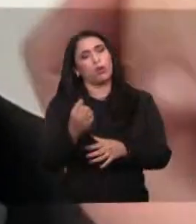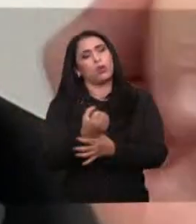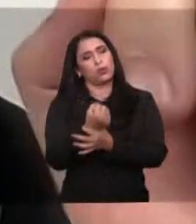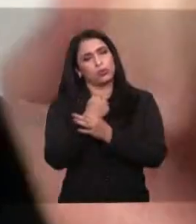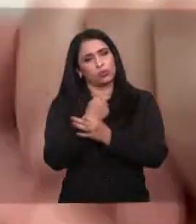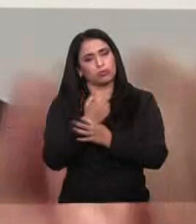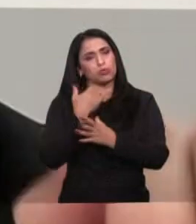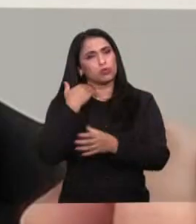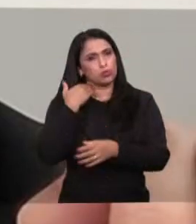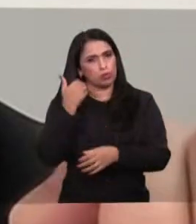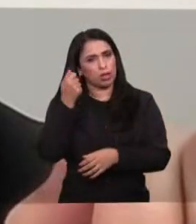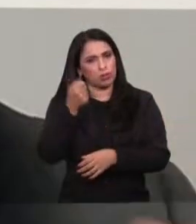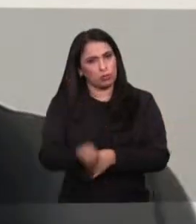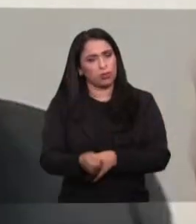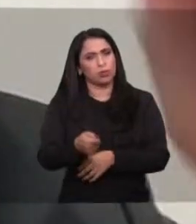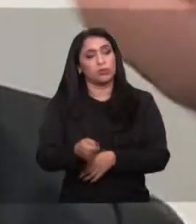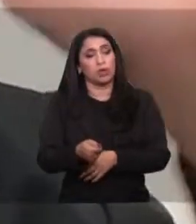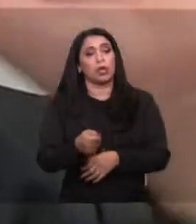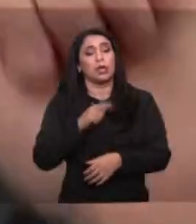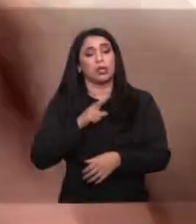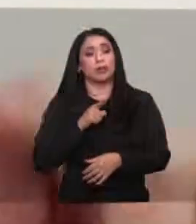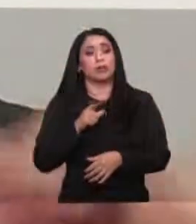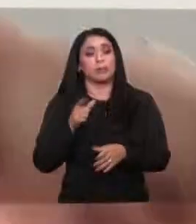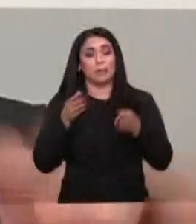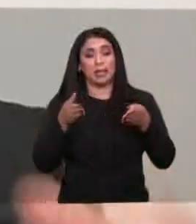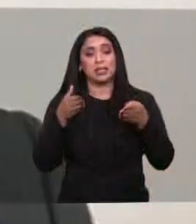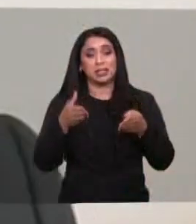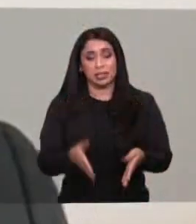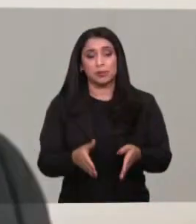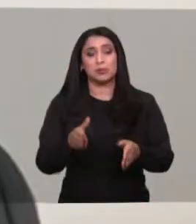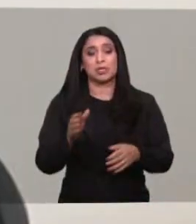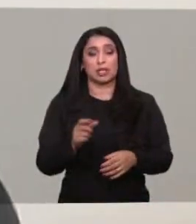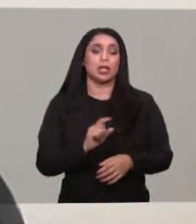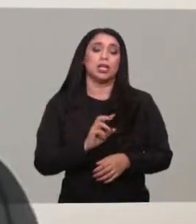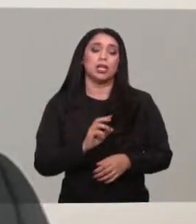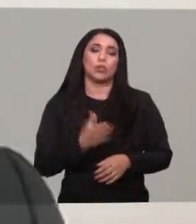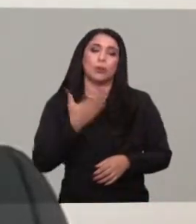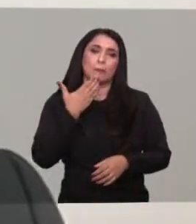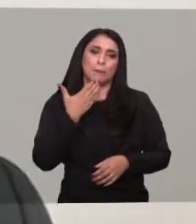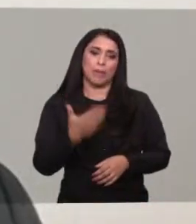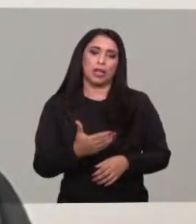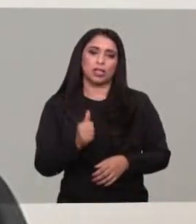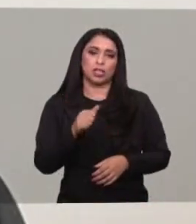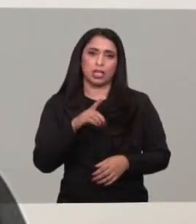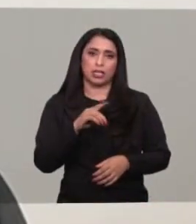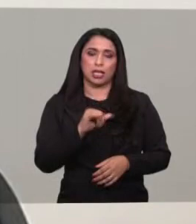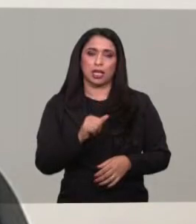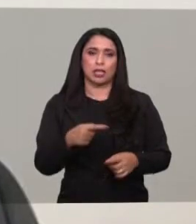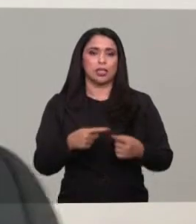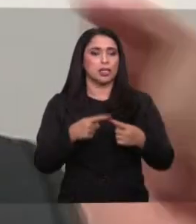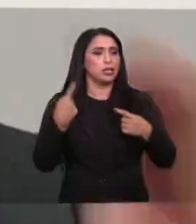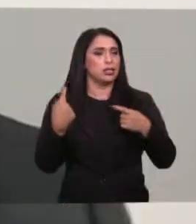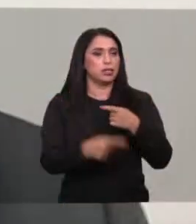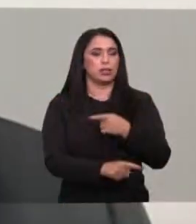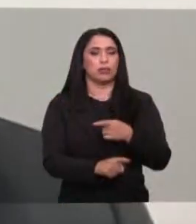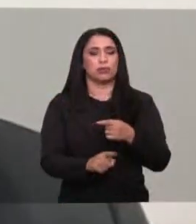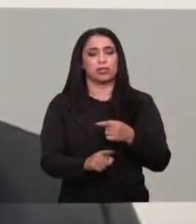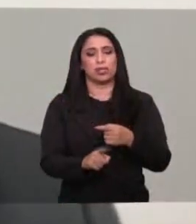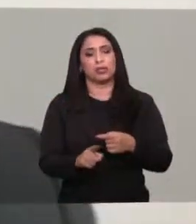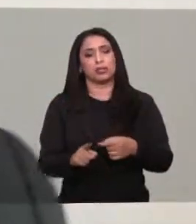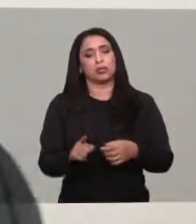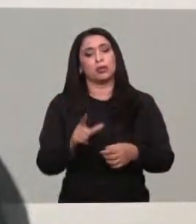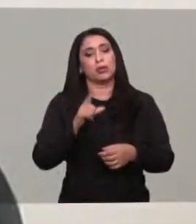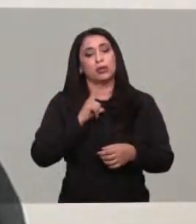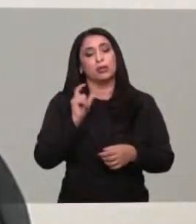de garantias em nosso ordenamento e manifestam pela improcedência das ações diretas de inconstitucionalidade que